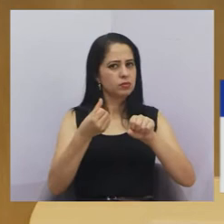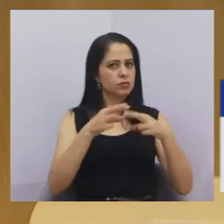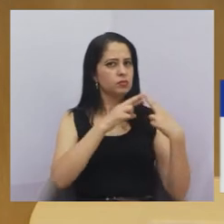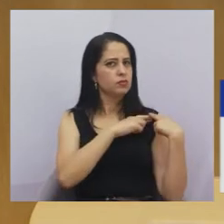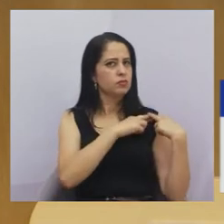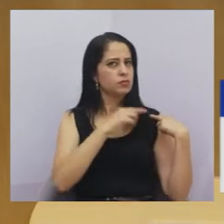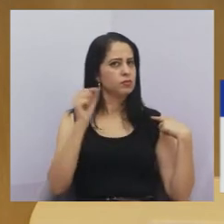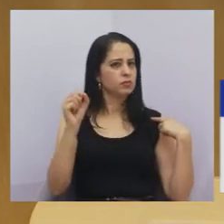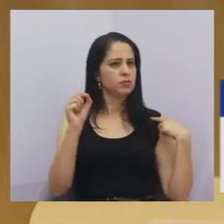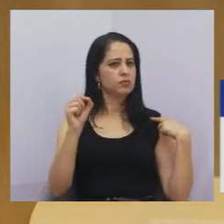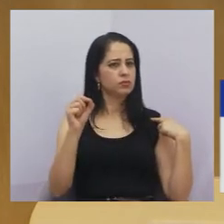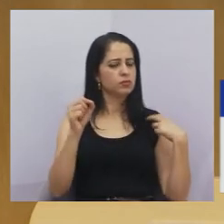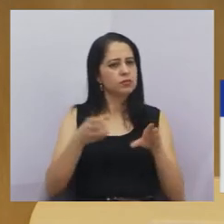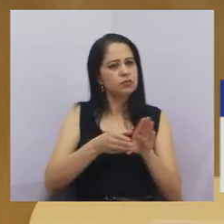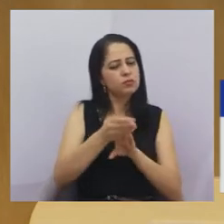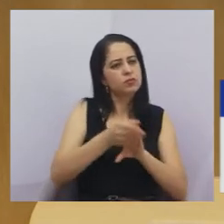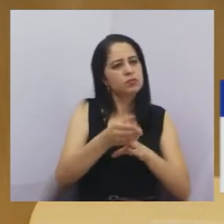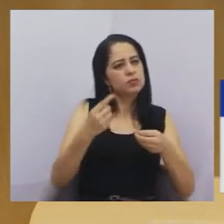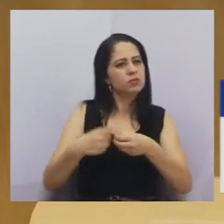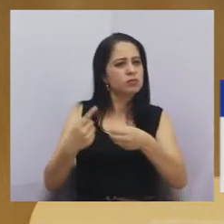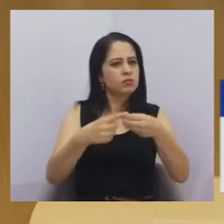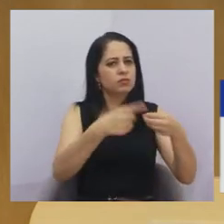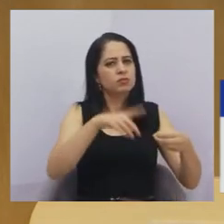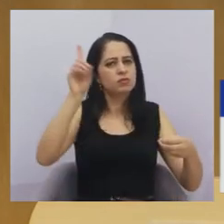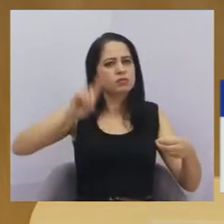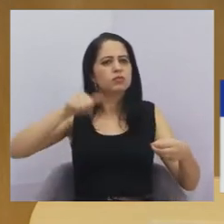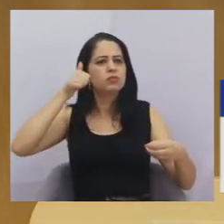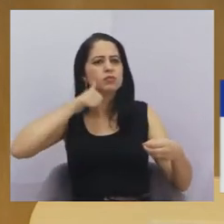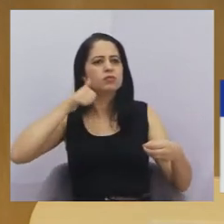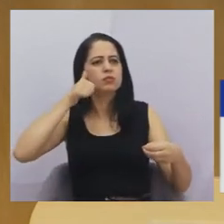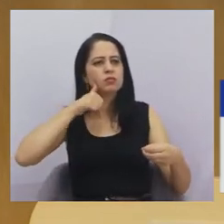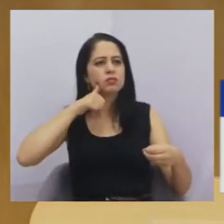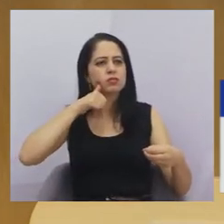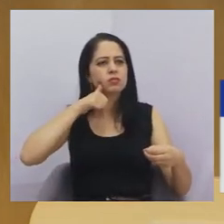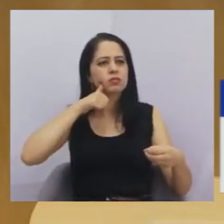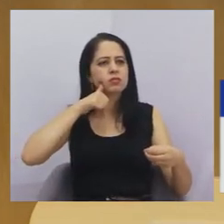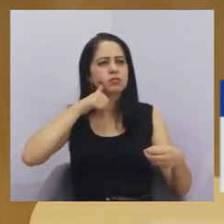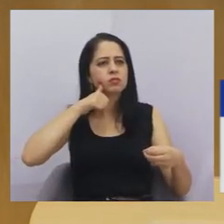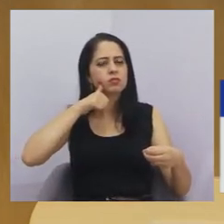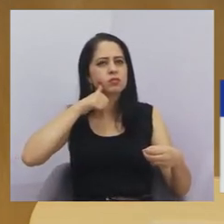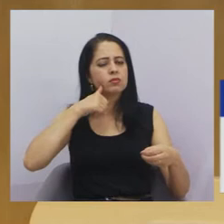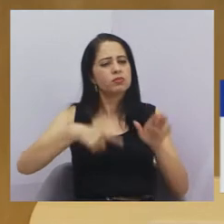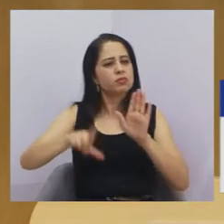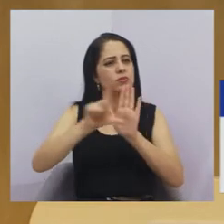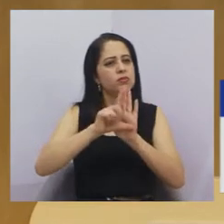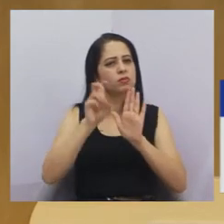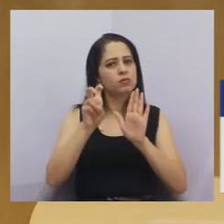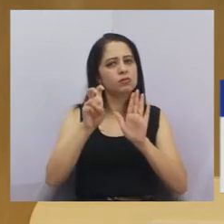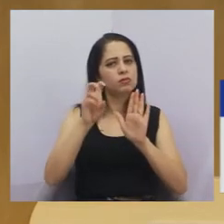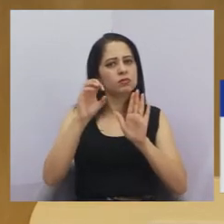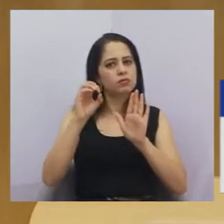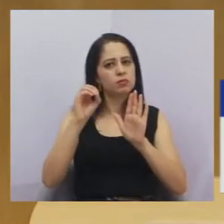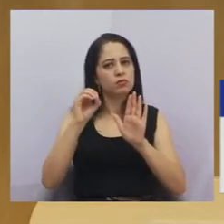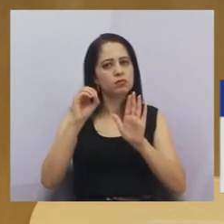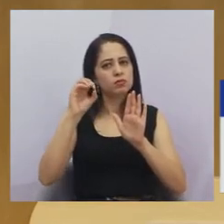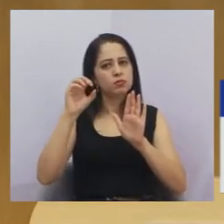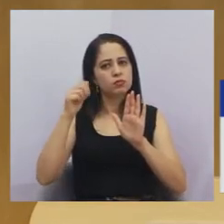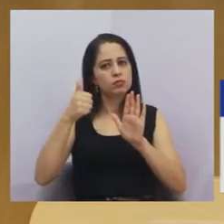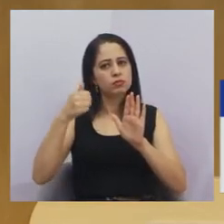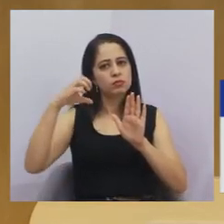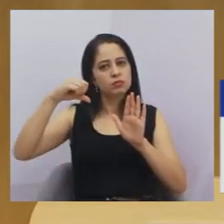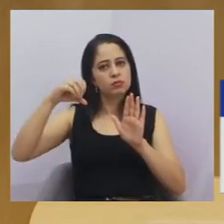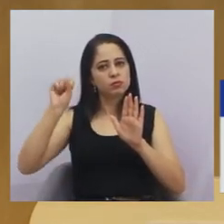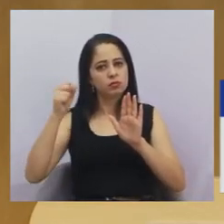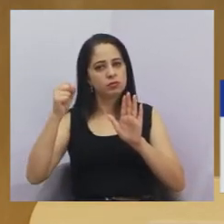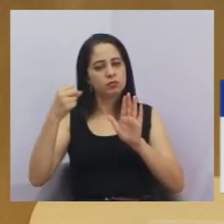competências e composição do Conselho Municipal do Direito da Mulher são as estabelecidas na Lei 5.898, de 20